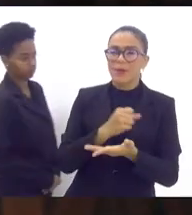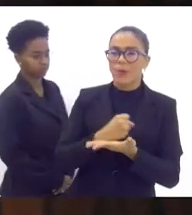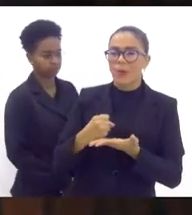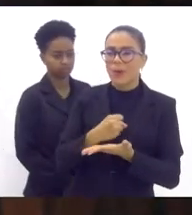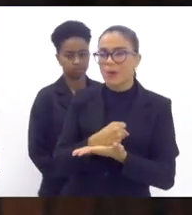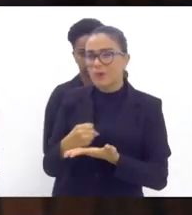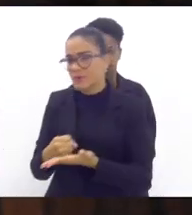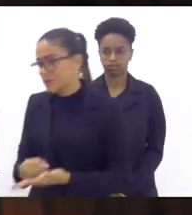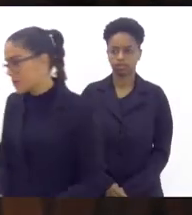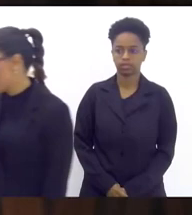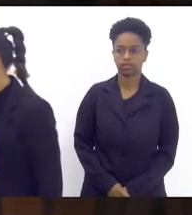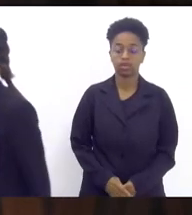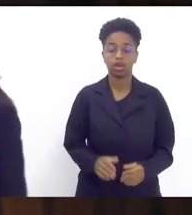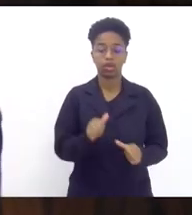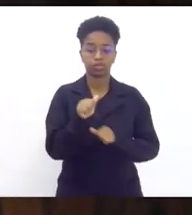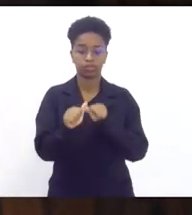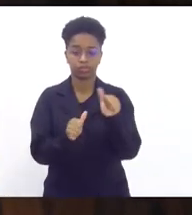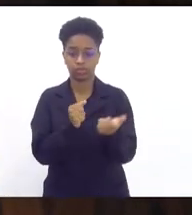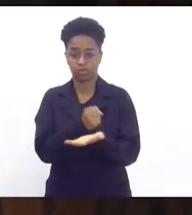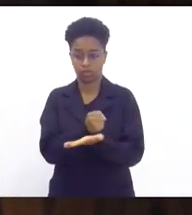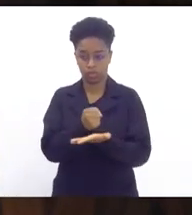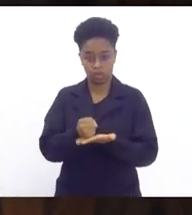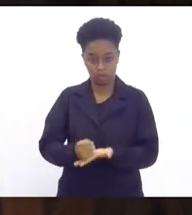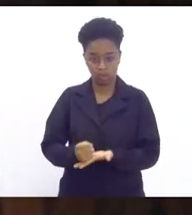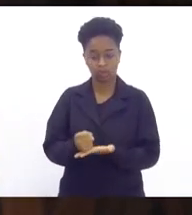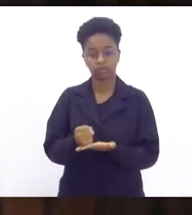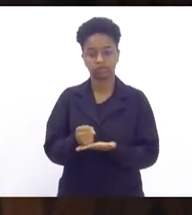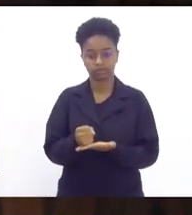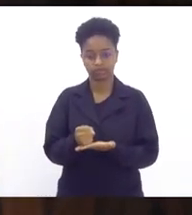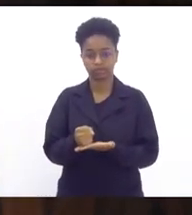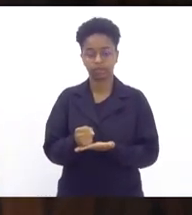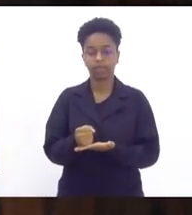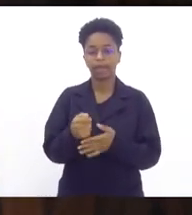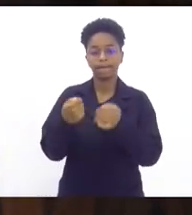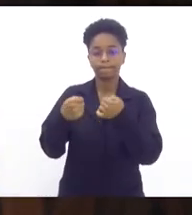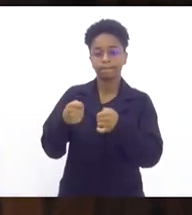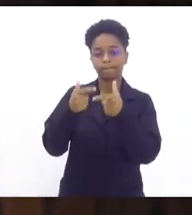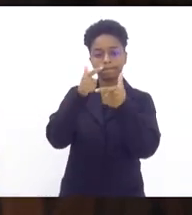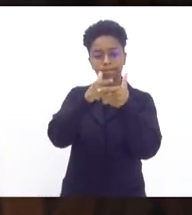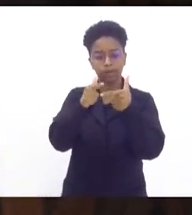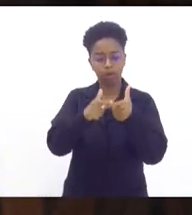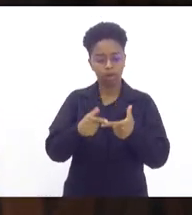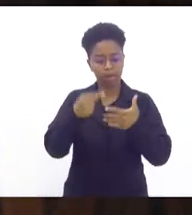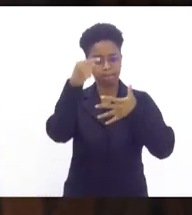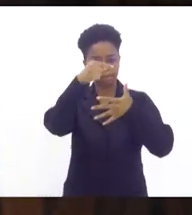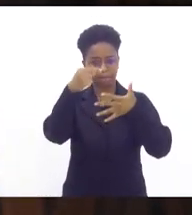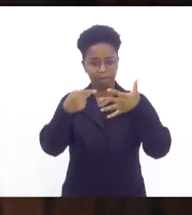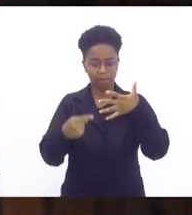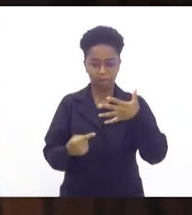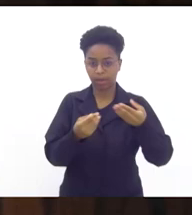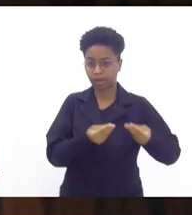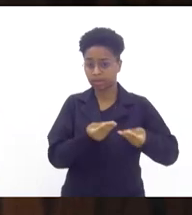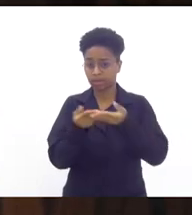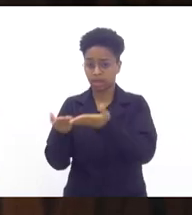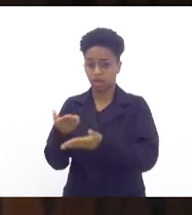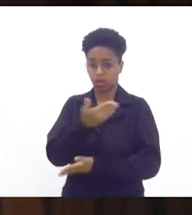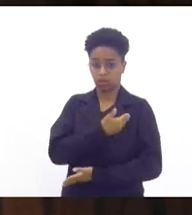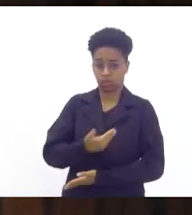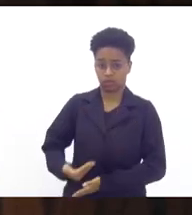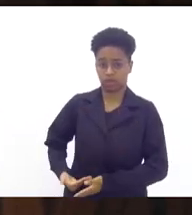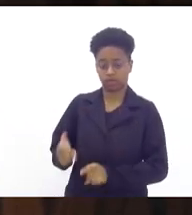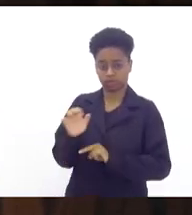na renovação da concessão é levar esse problemas todos ao governo do estado para estabelecer